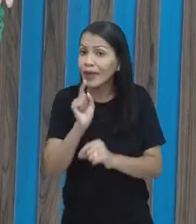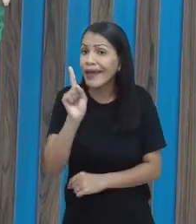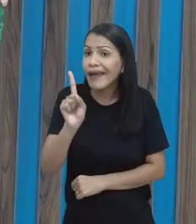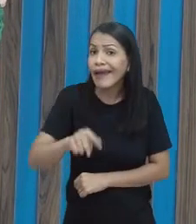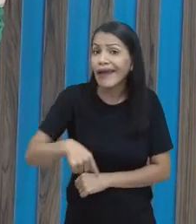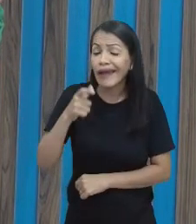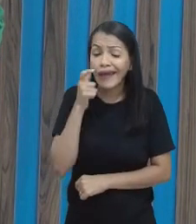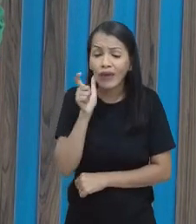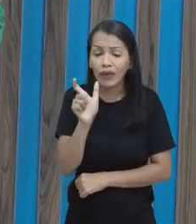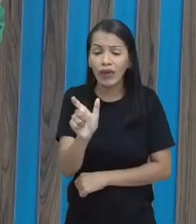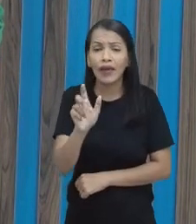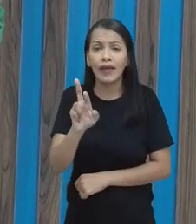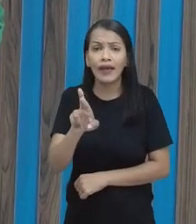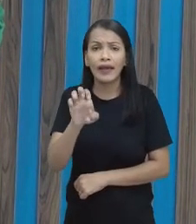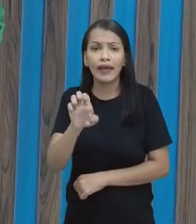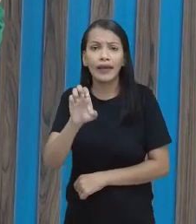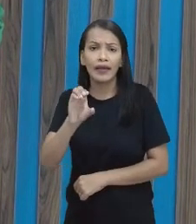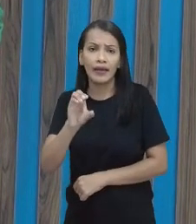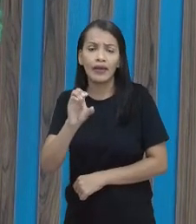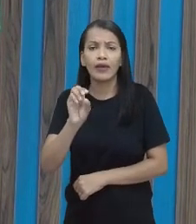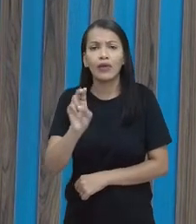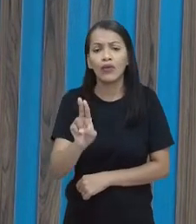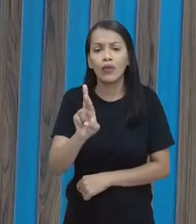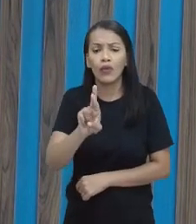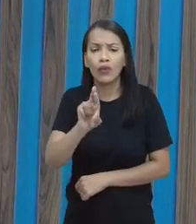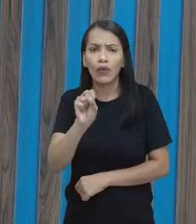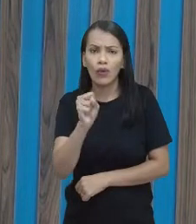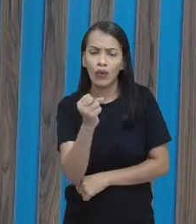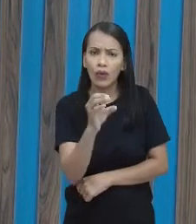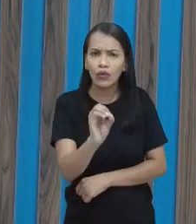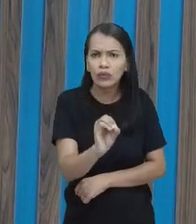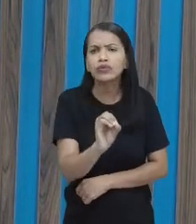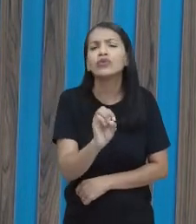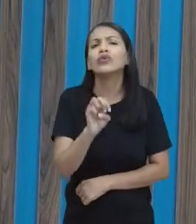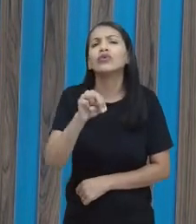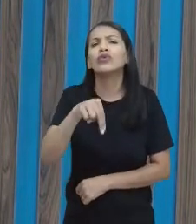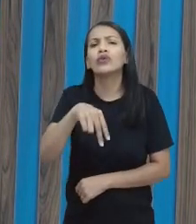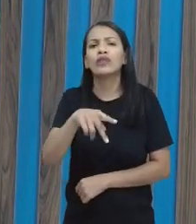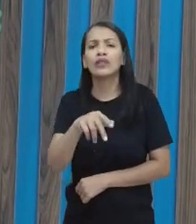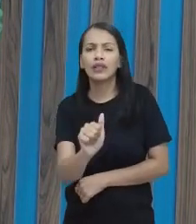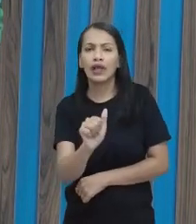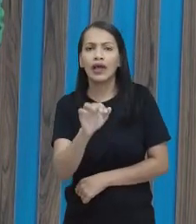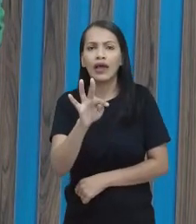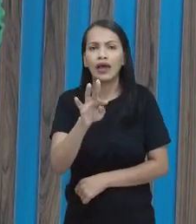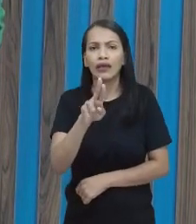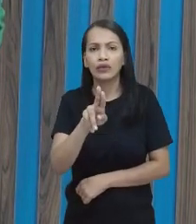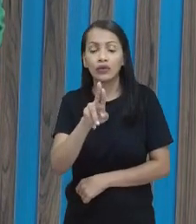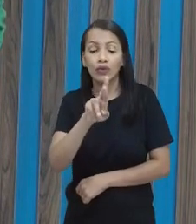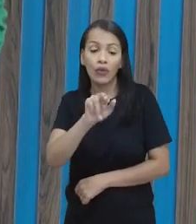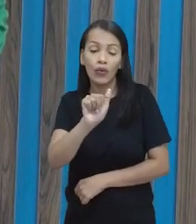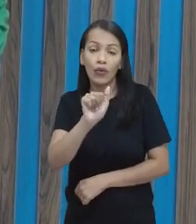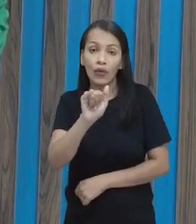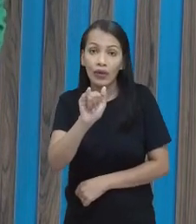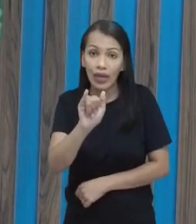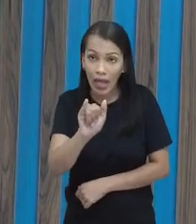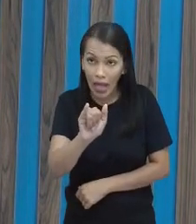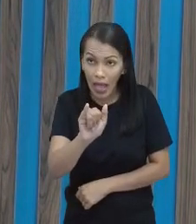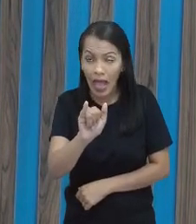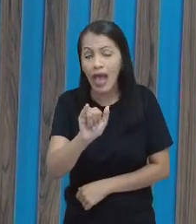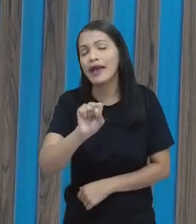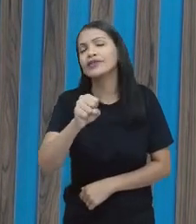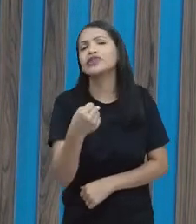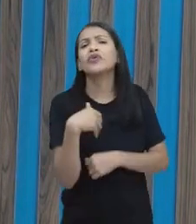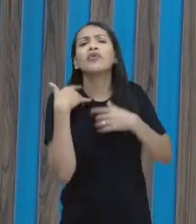um recurso natural, né? Quais são esses recursos naturais, não é isso? Então, vamos lá.